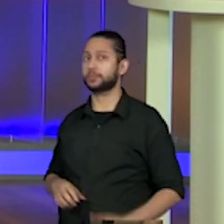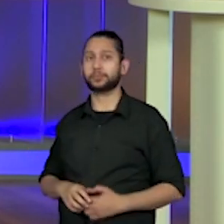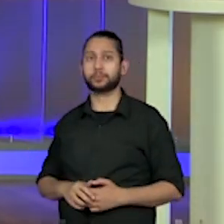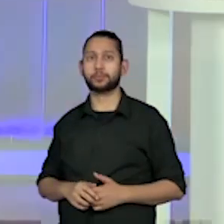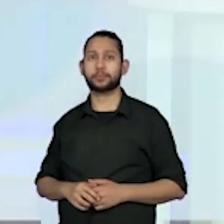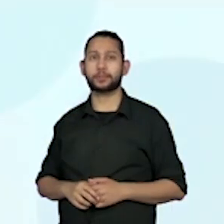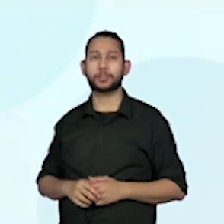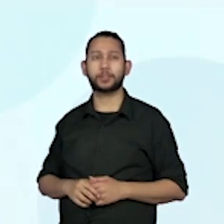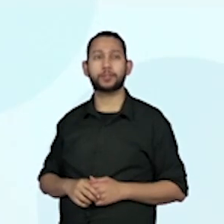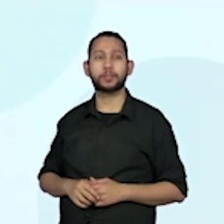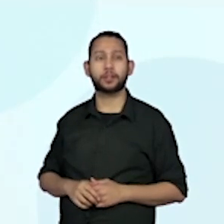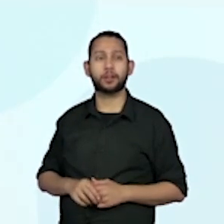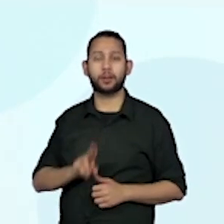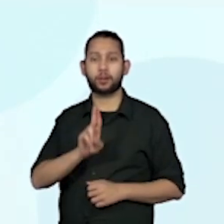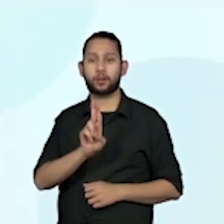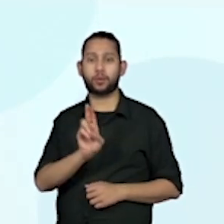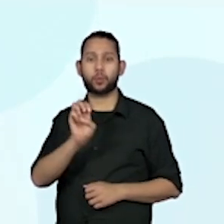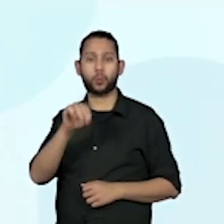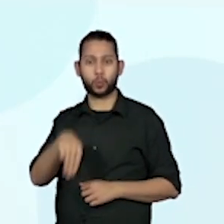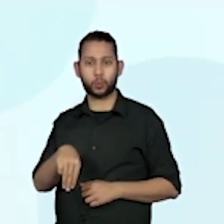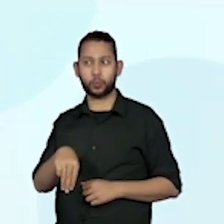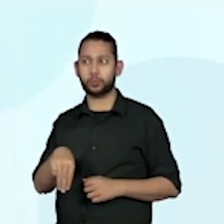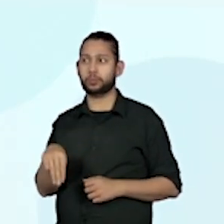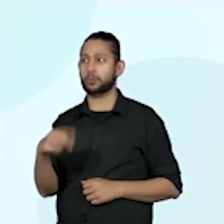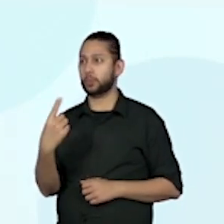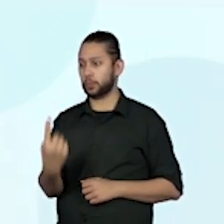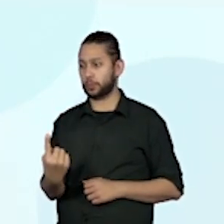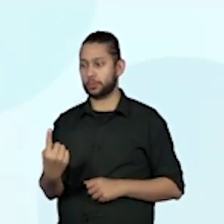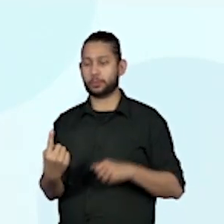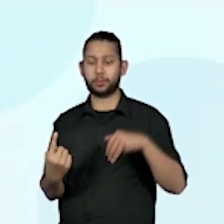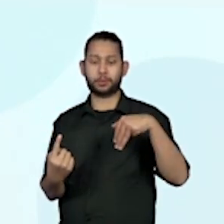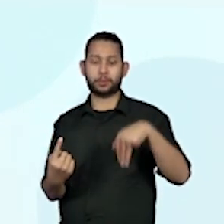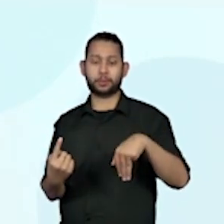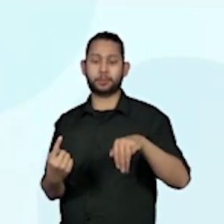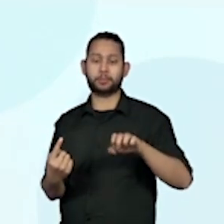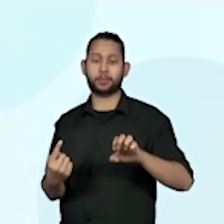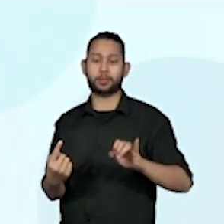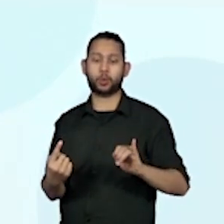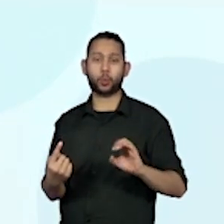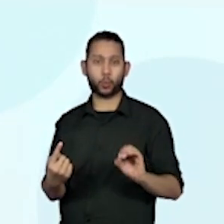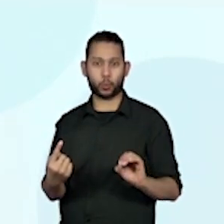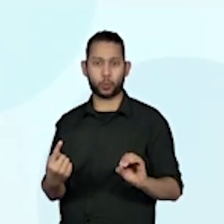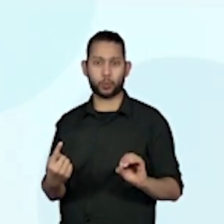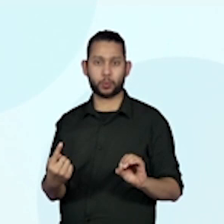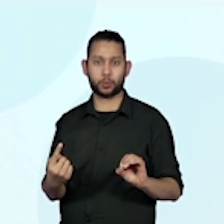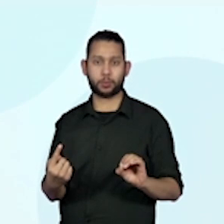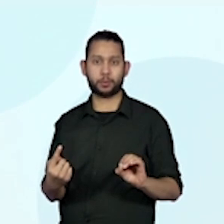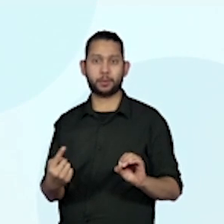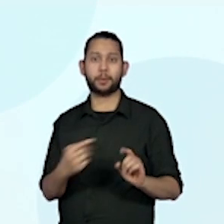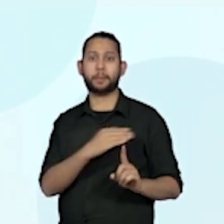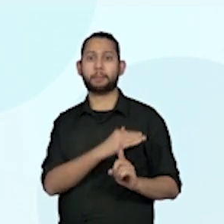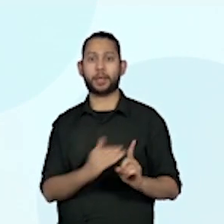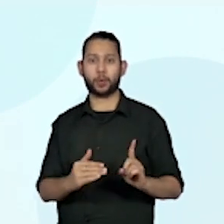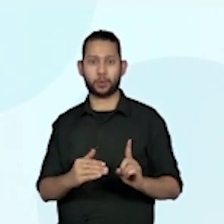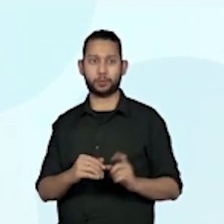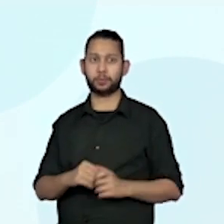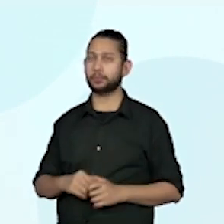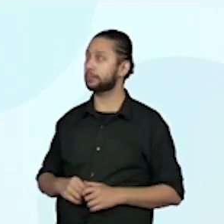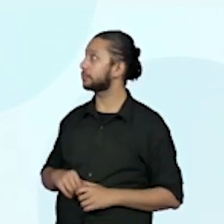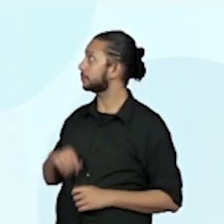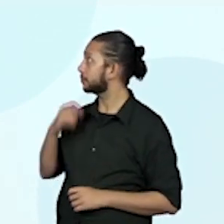tentar caprichar um pouquinho nessa letra hoje, para não passar tanta vergonha, né? 1/2.